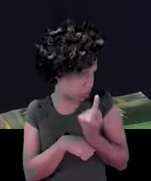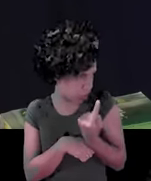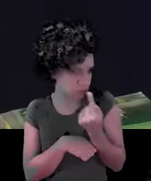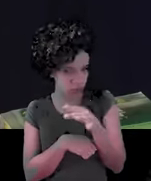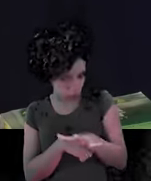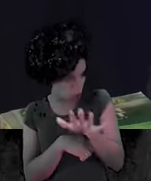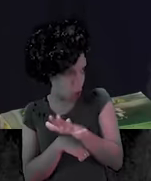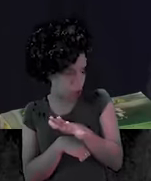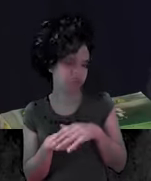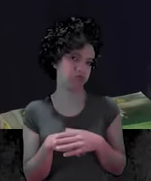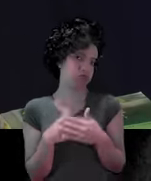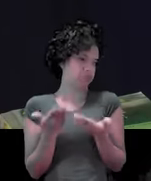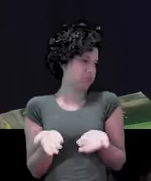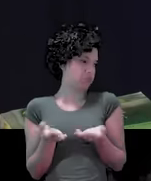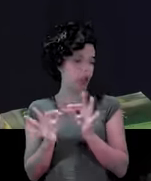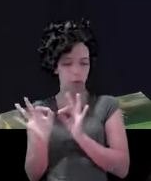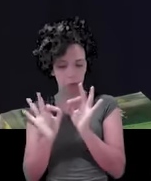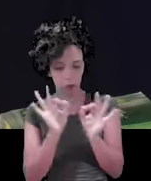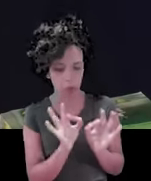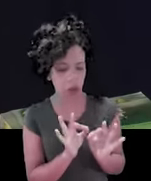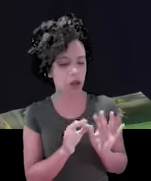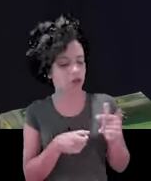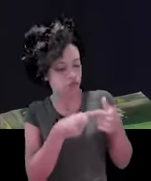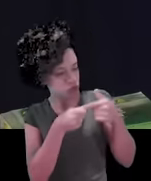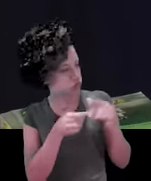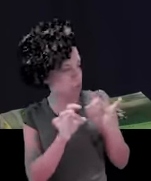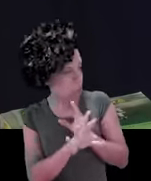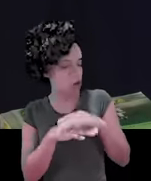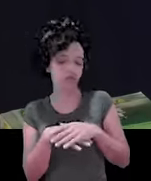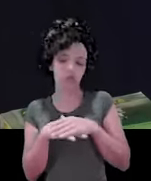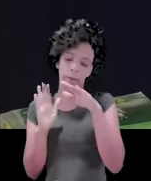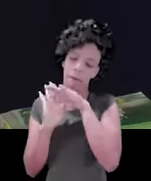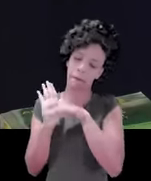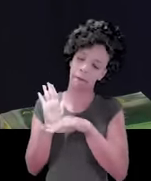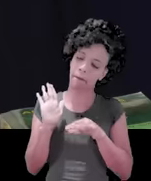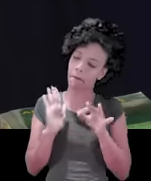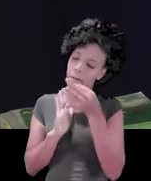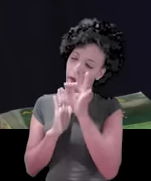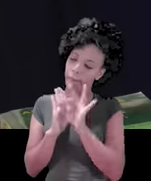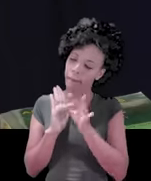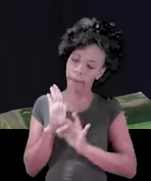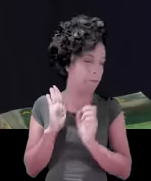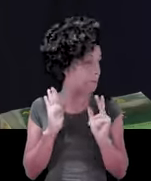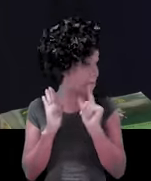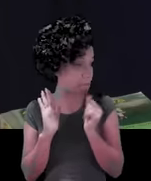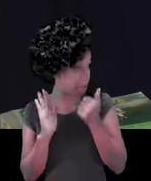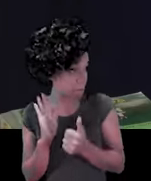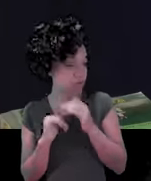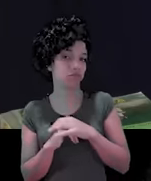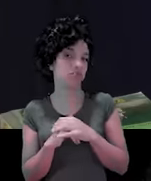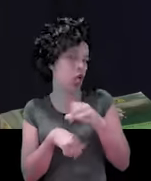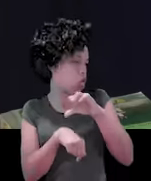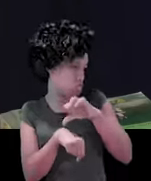aquele lugar né preparar uma vez abastecido não estou do cheque pré vou e era poder